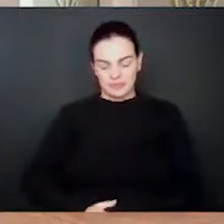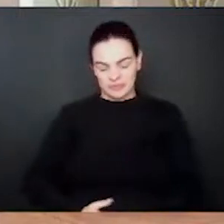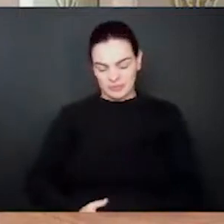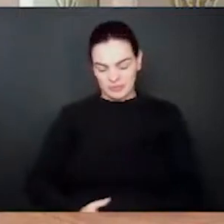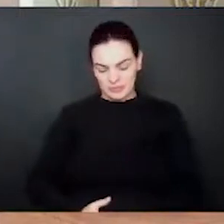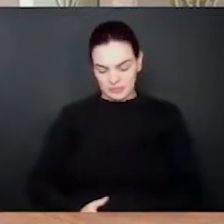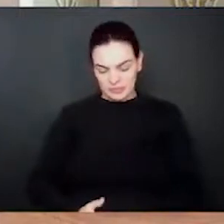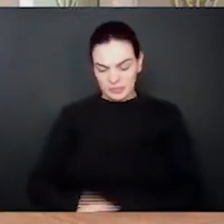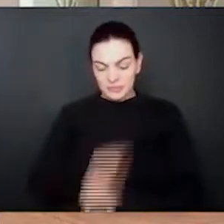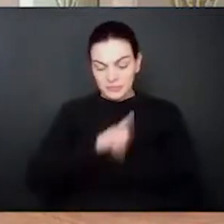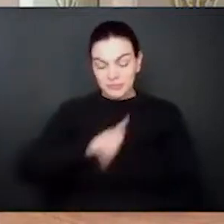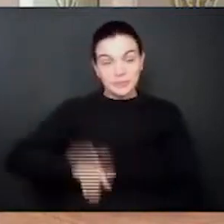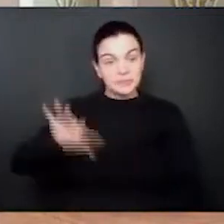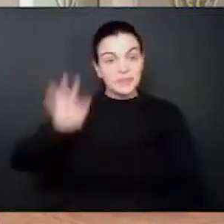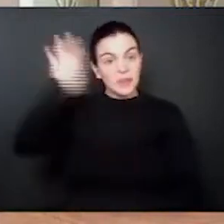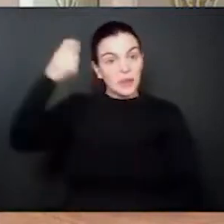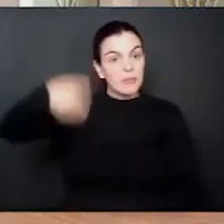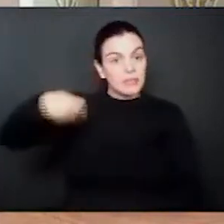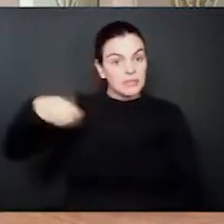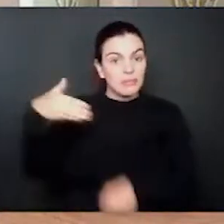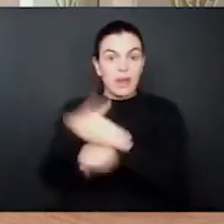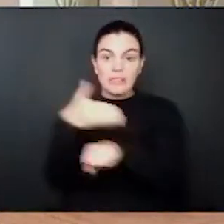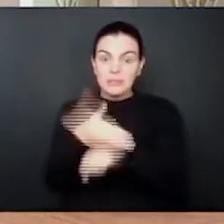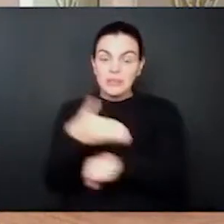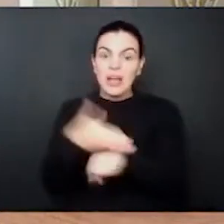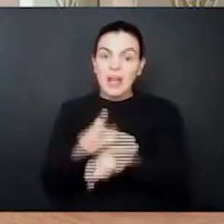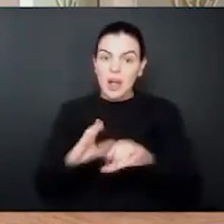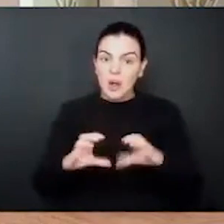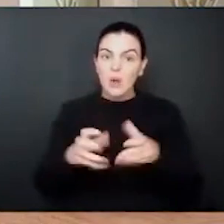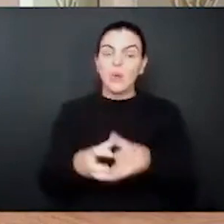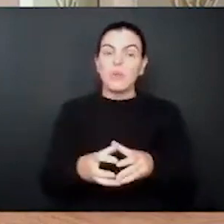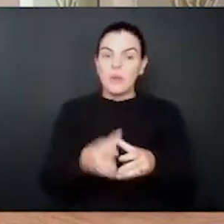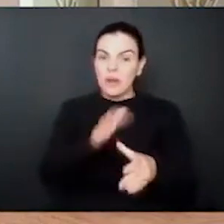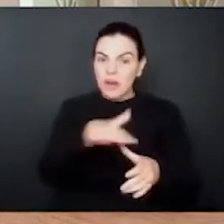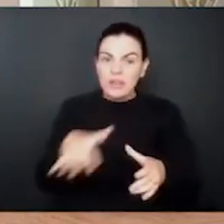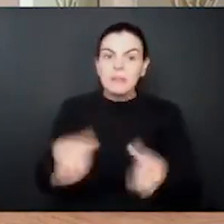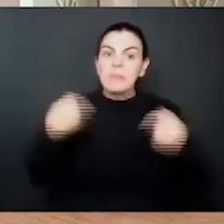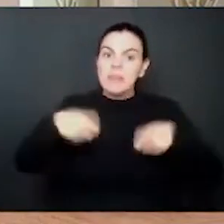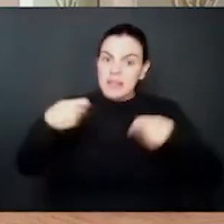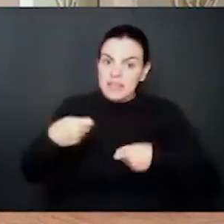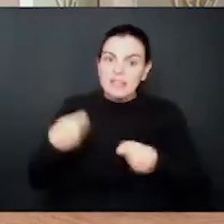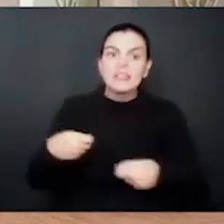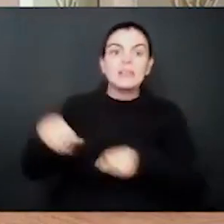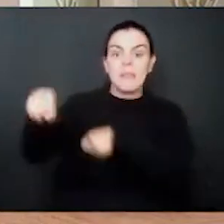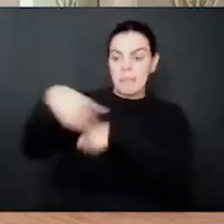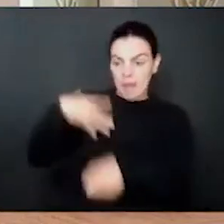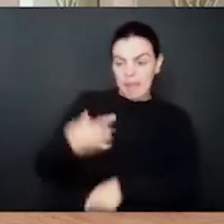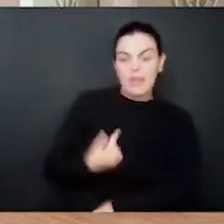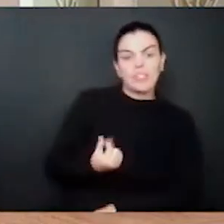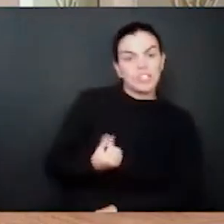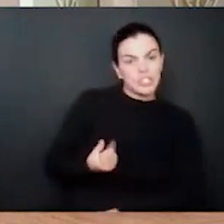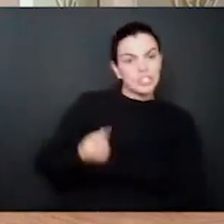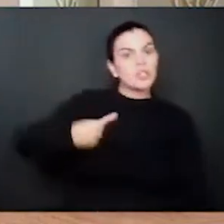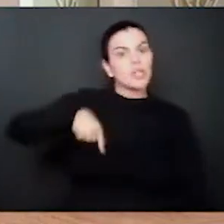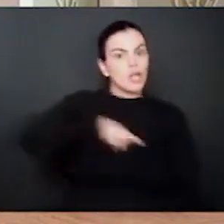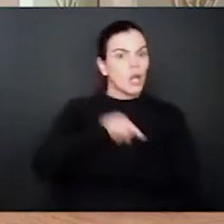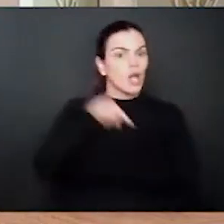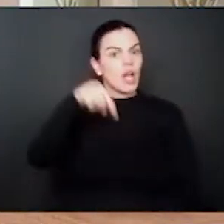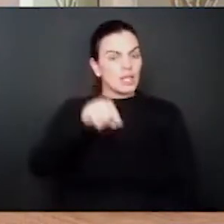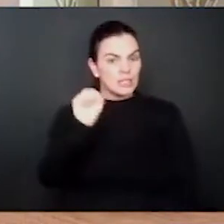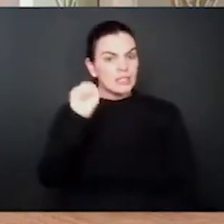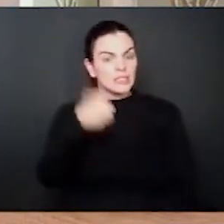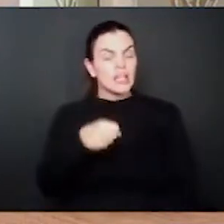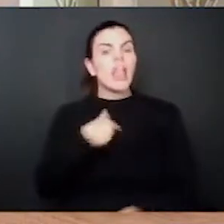da primeira infância. Tem que dar dinheiro, porque Curitiba hoje, repito, e vou repetir